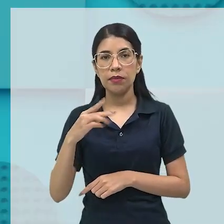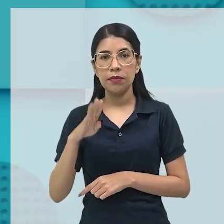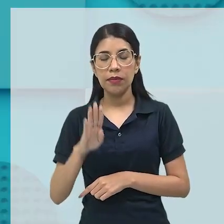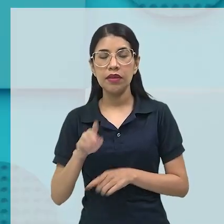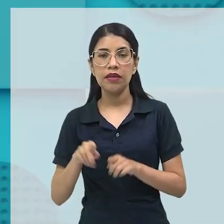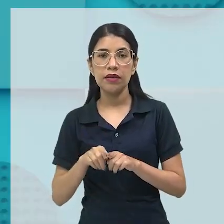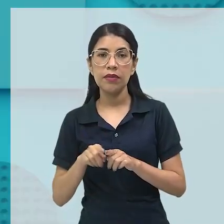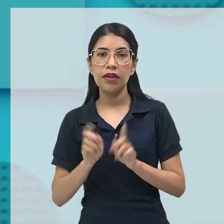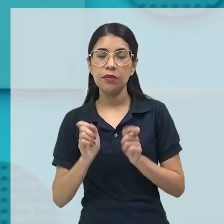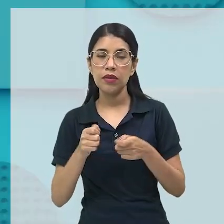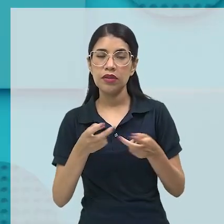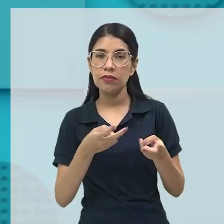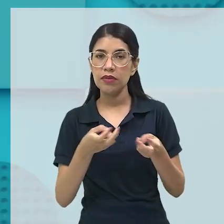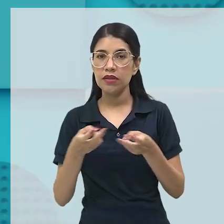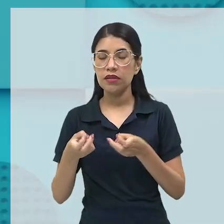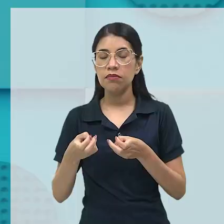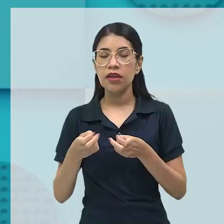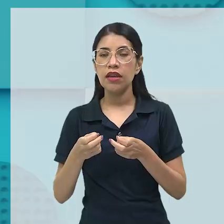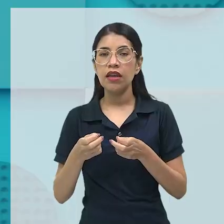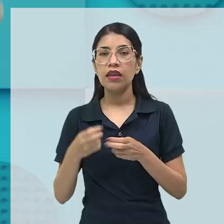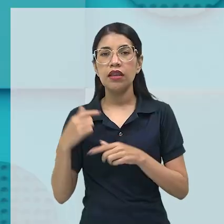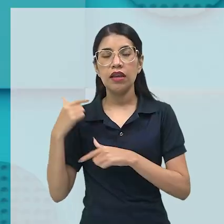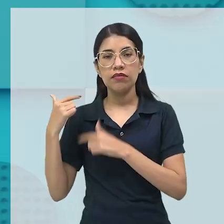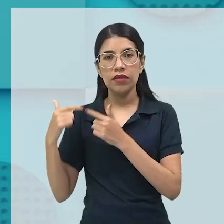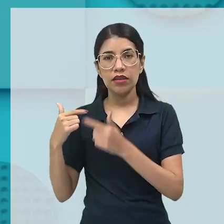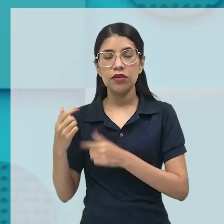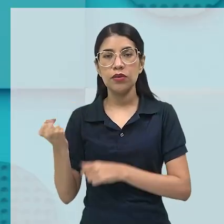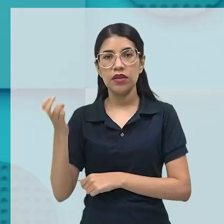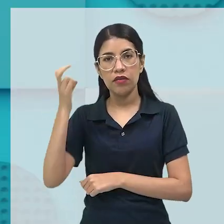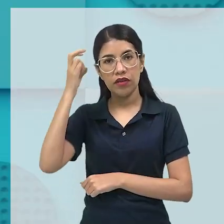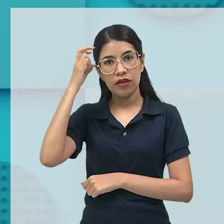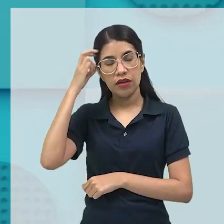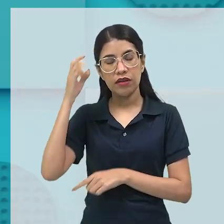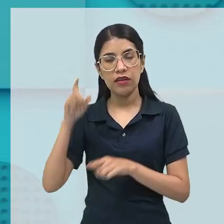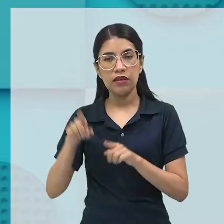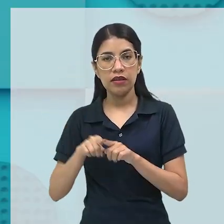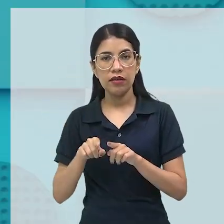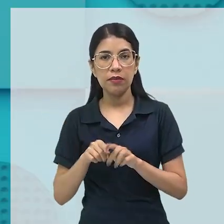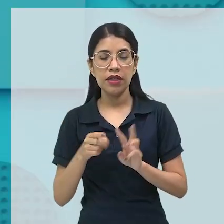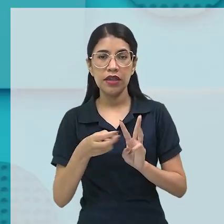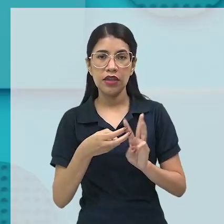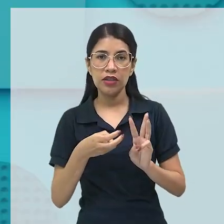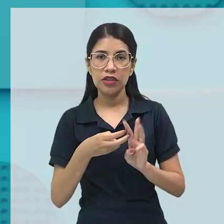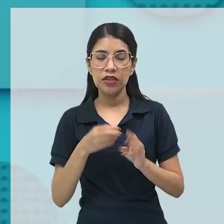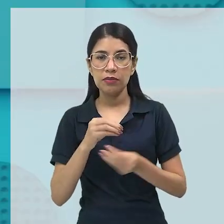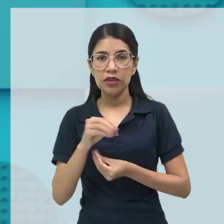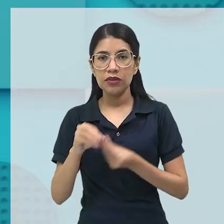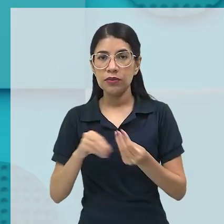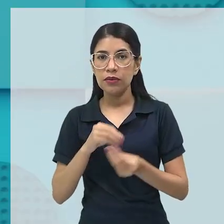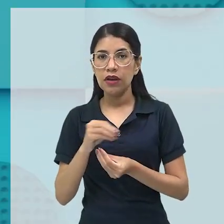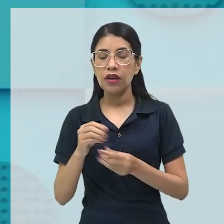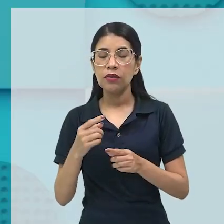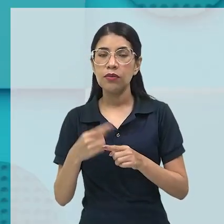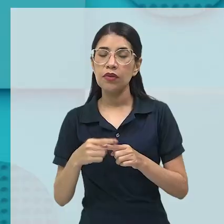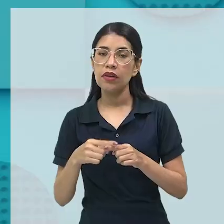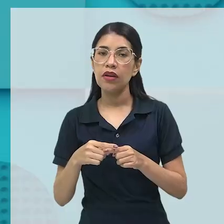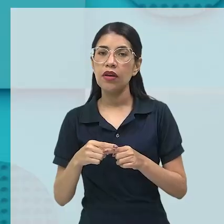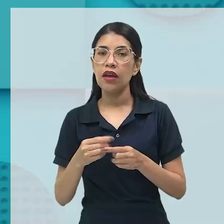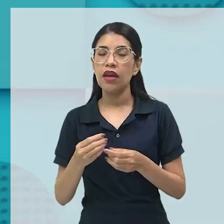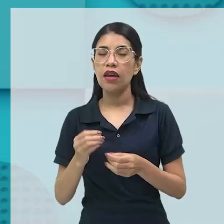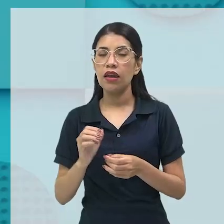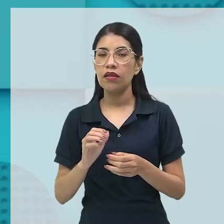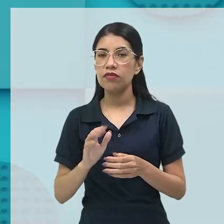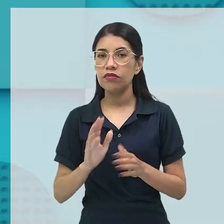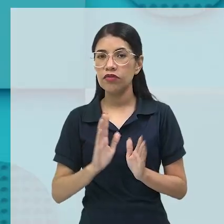a gente vai encontrar elementos de herança africana, de herança indígena, porque fez parte do nosso